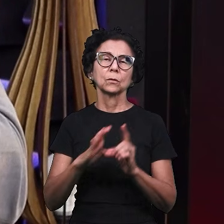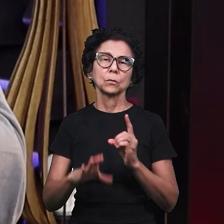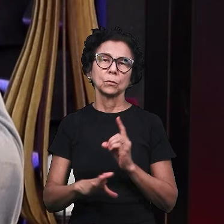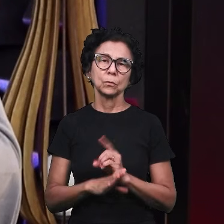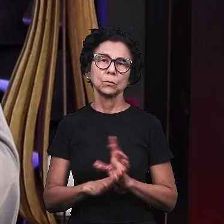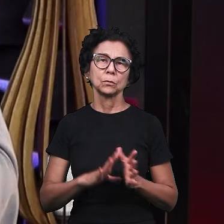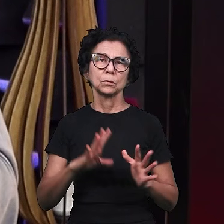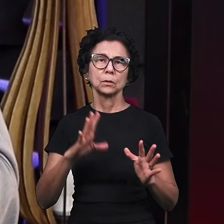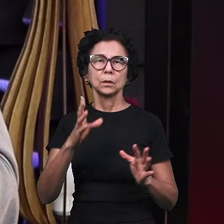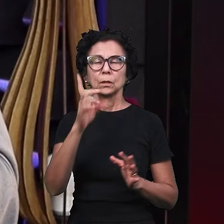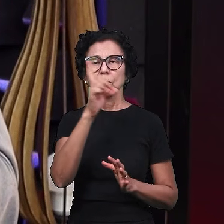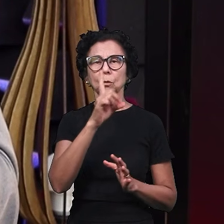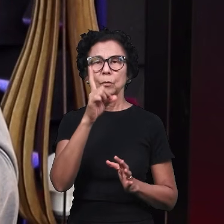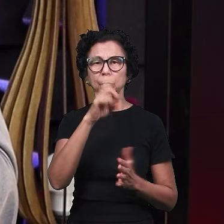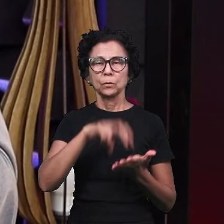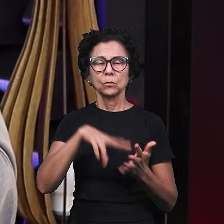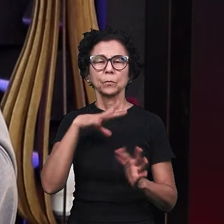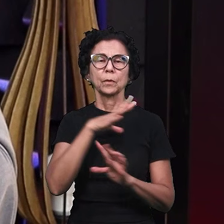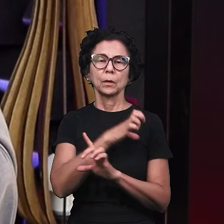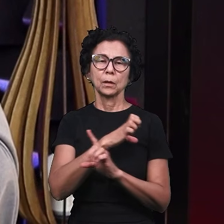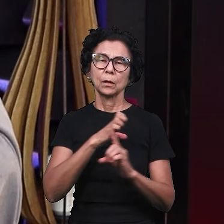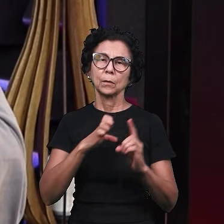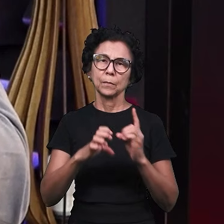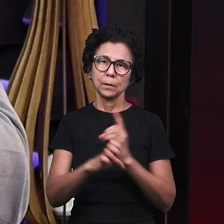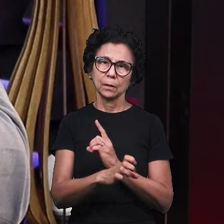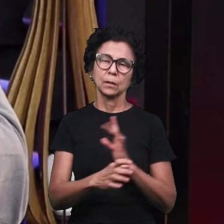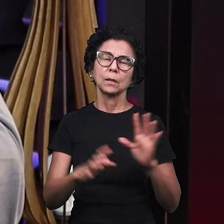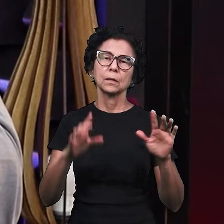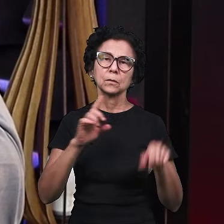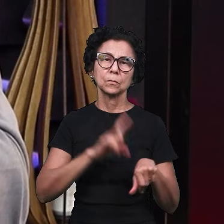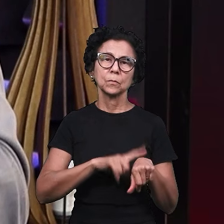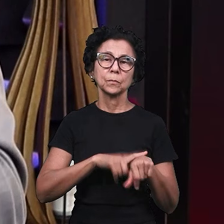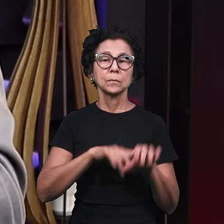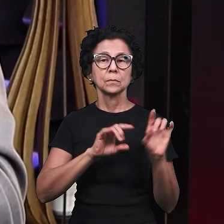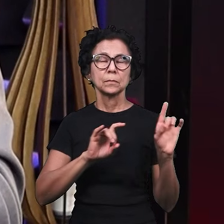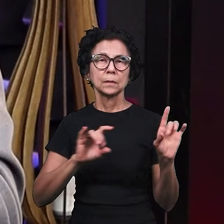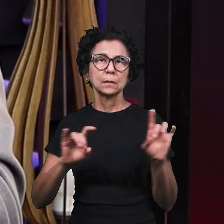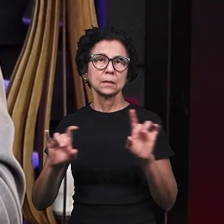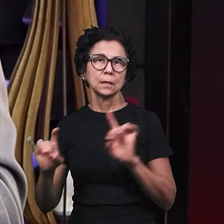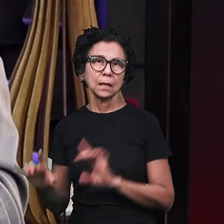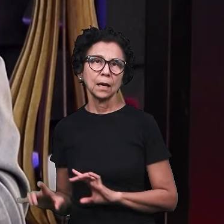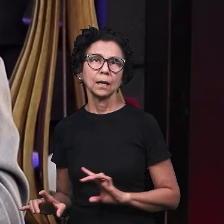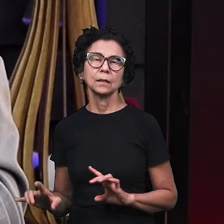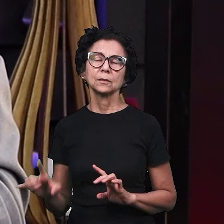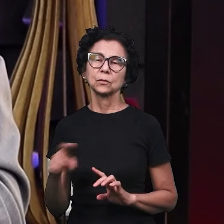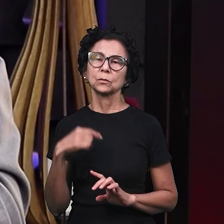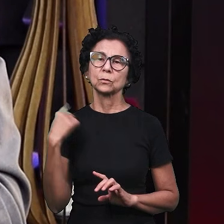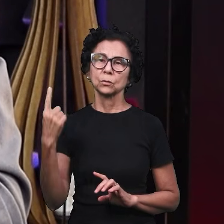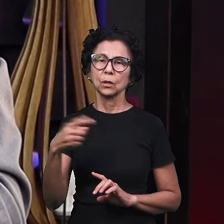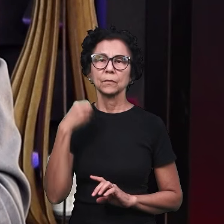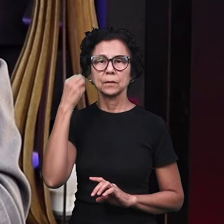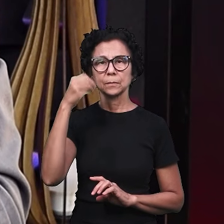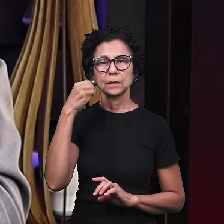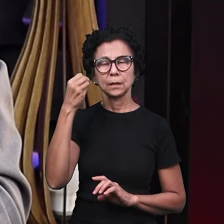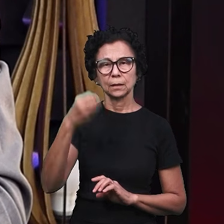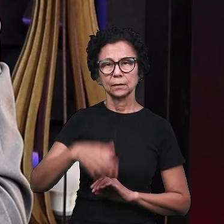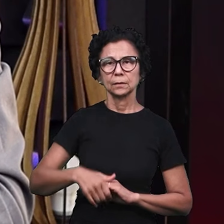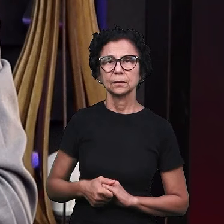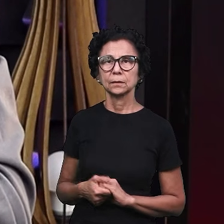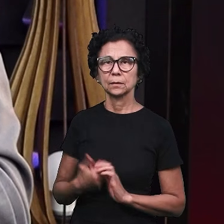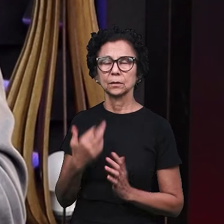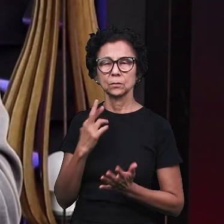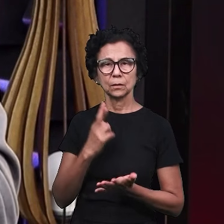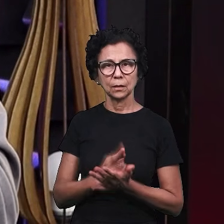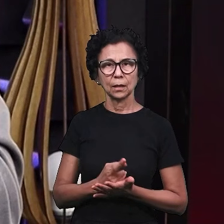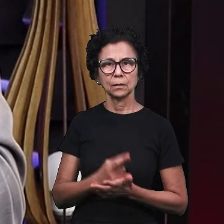terça-feira, as escolas bíblicas dominicais. Então, todos esses momentos são momentos especiais na nossa vida, onde nós vamos gerar frutos